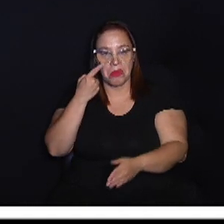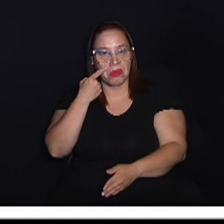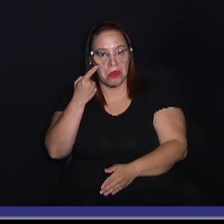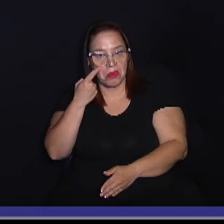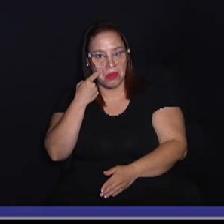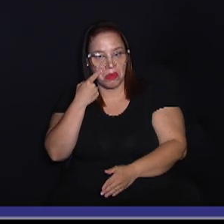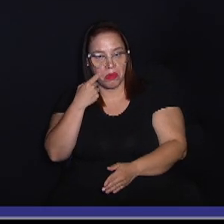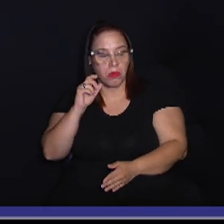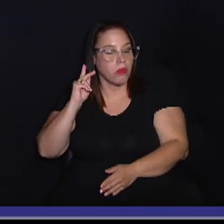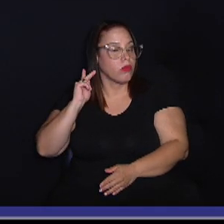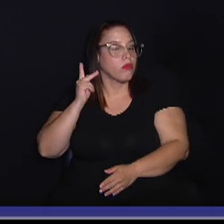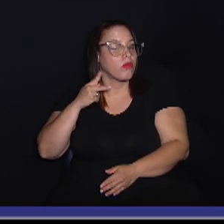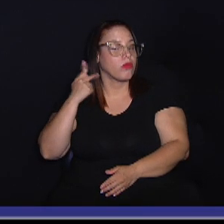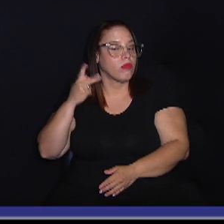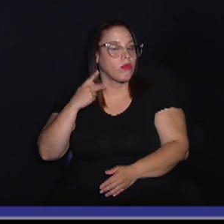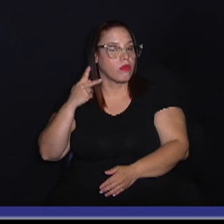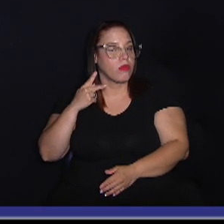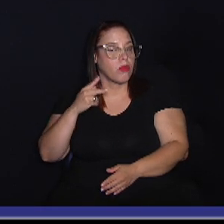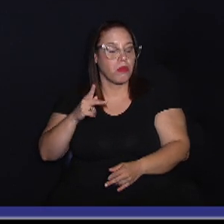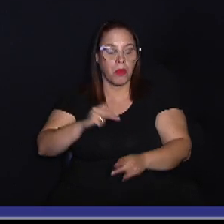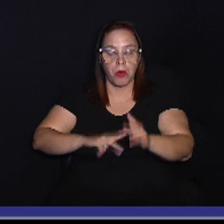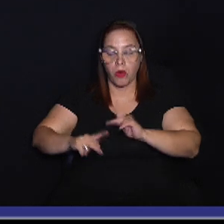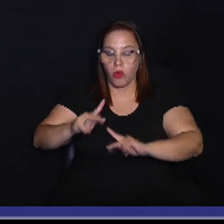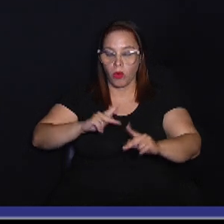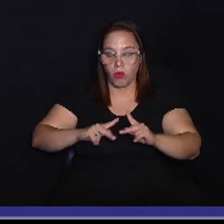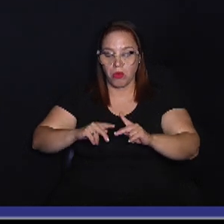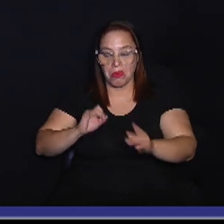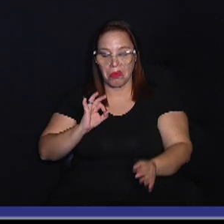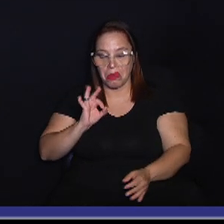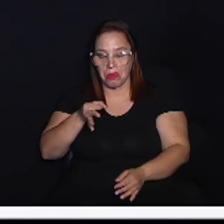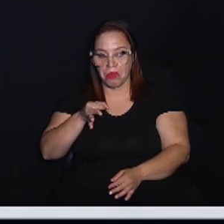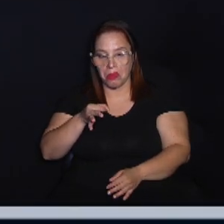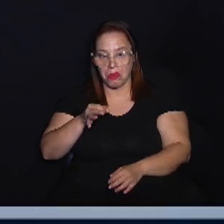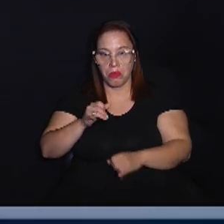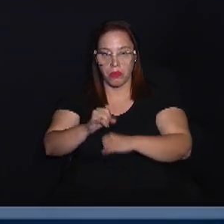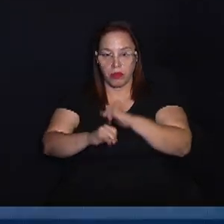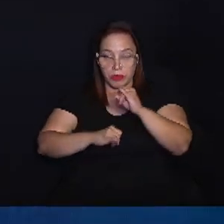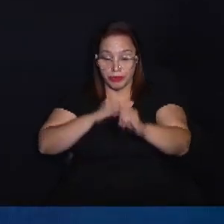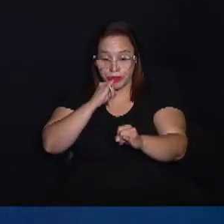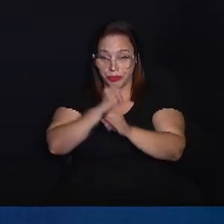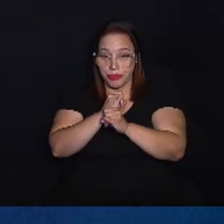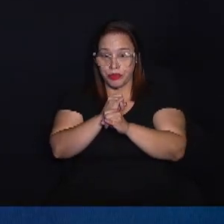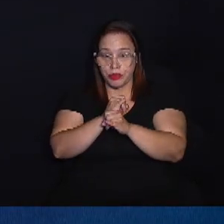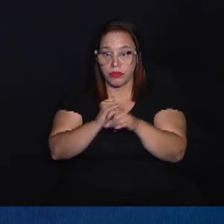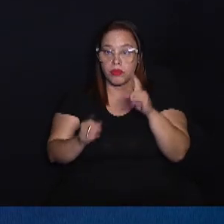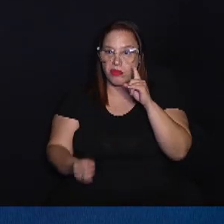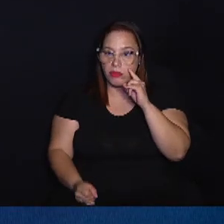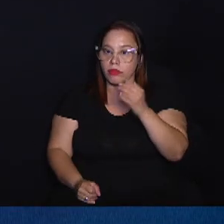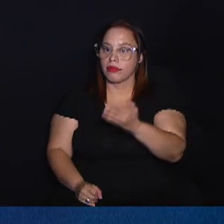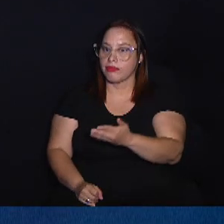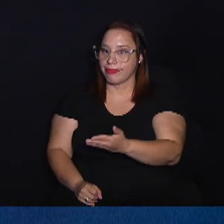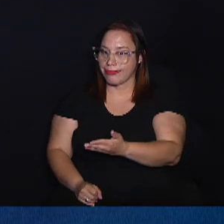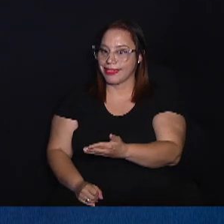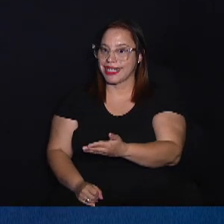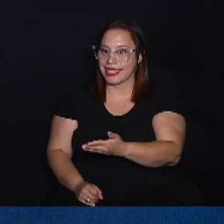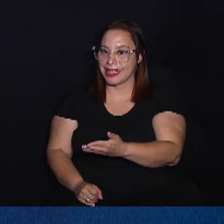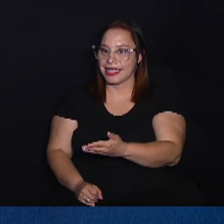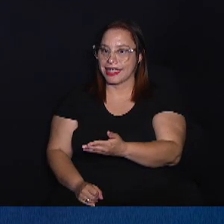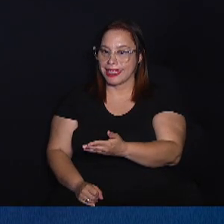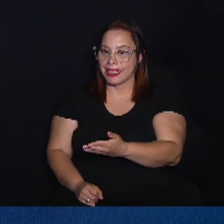dos parlamentares e população, inclusive via internet, através do site da Câmara de